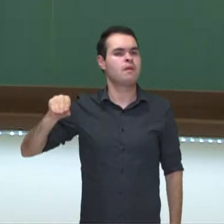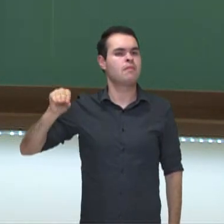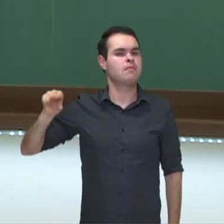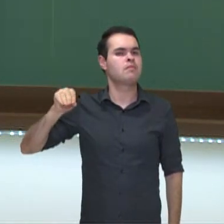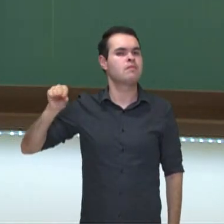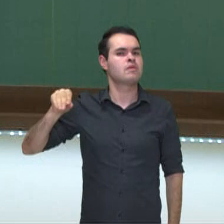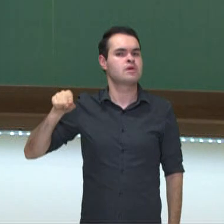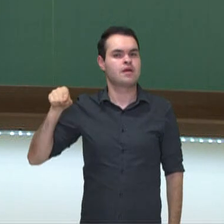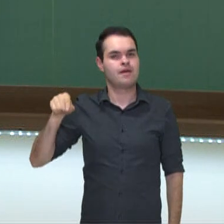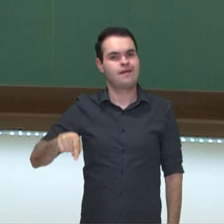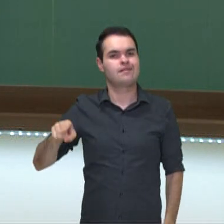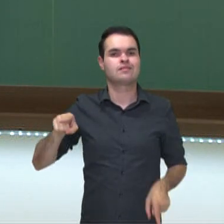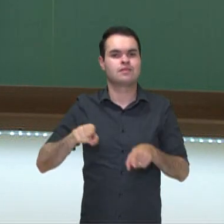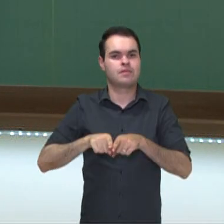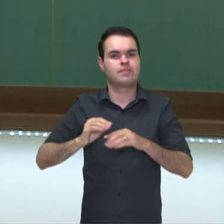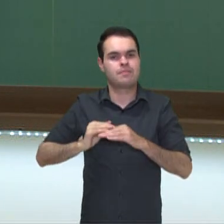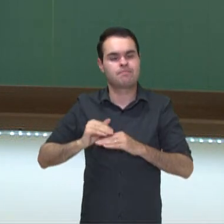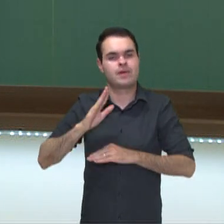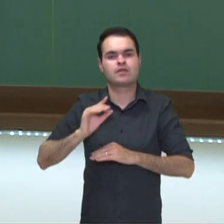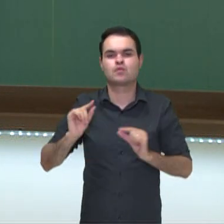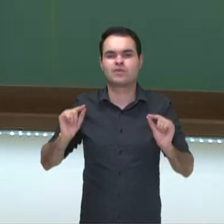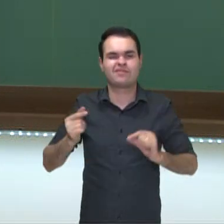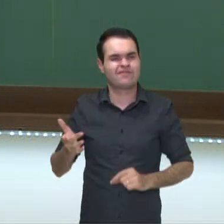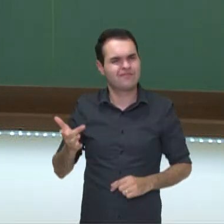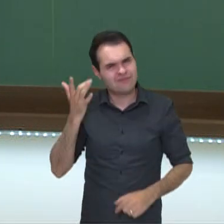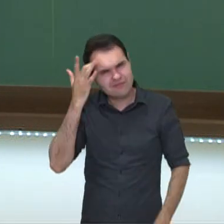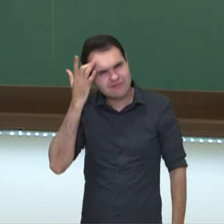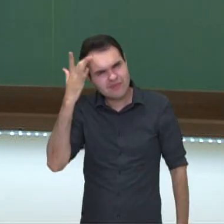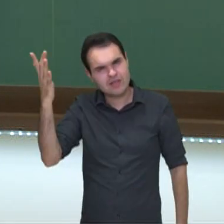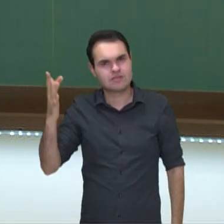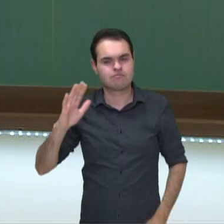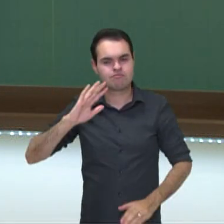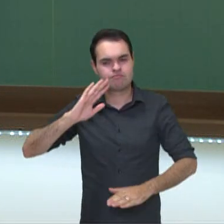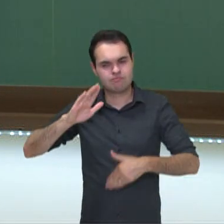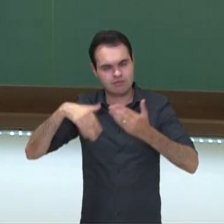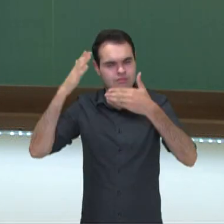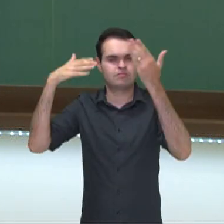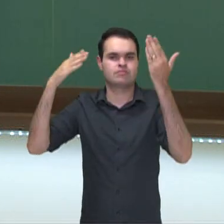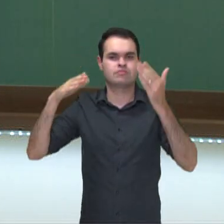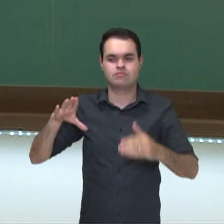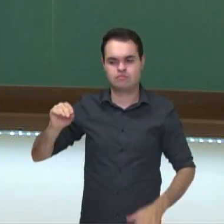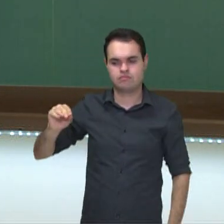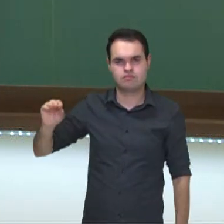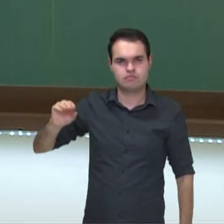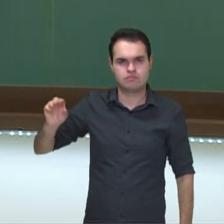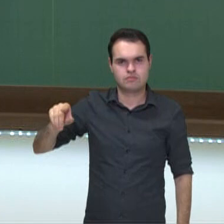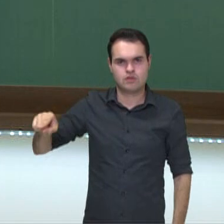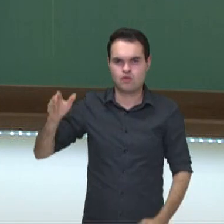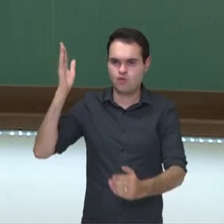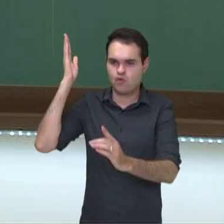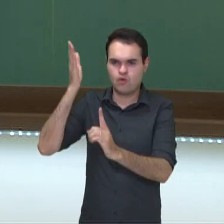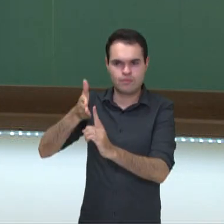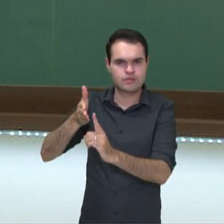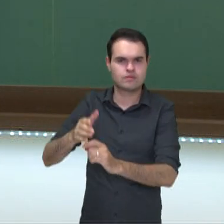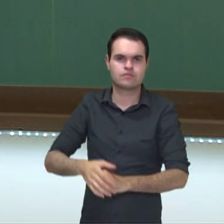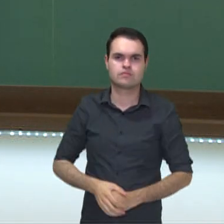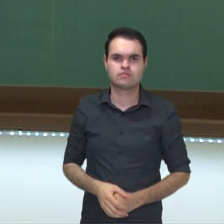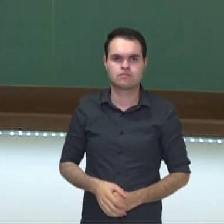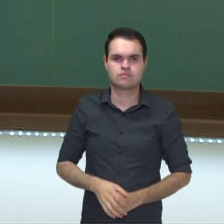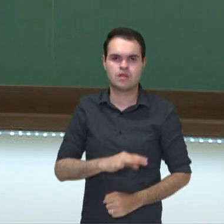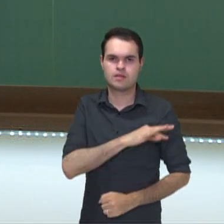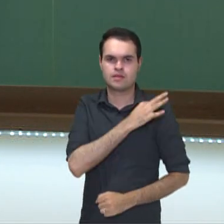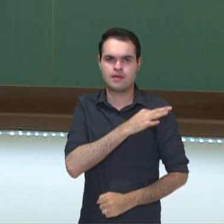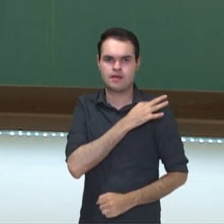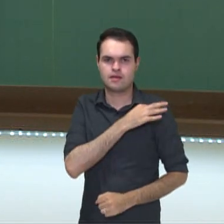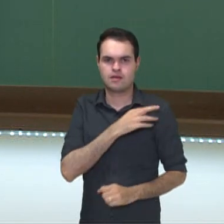ela acaba tendo um pouquinho mais de facilidade de desenvolver aquele lado objetivo, as técnicas